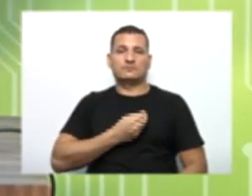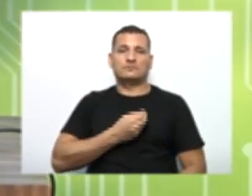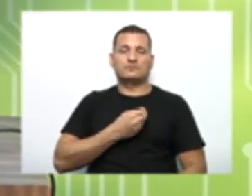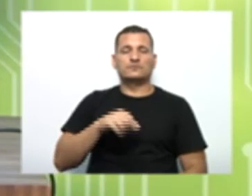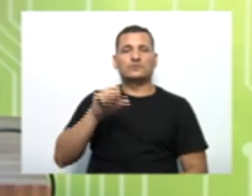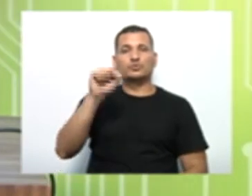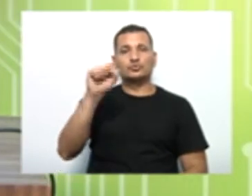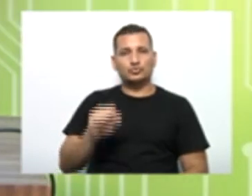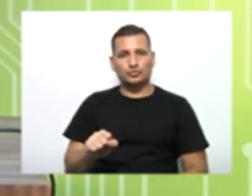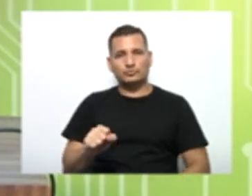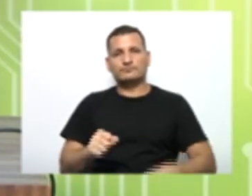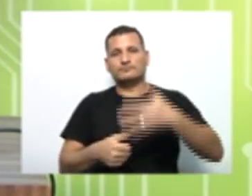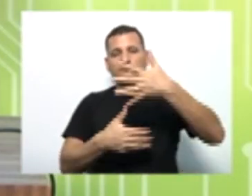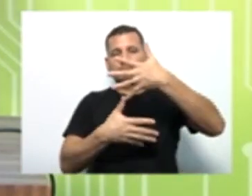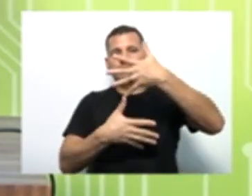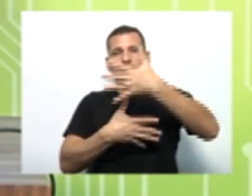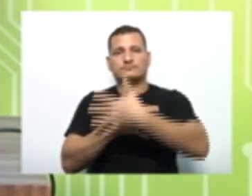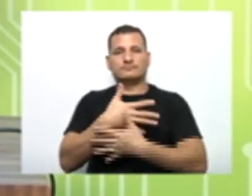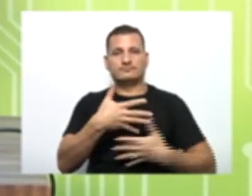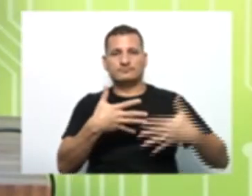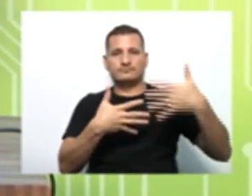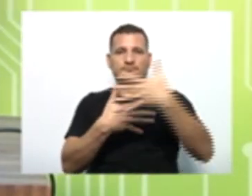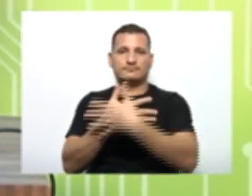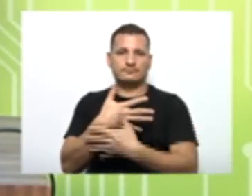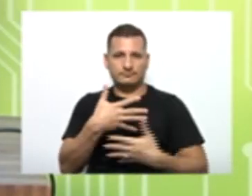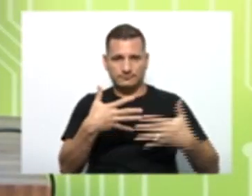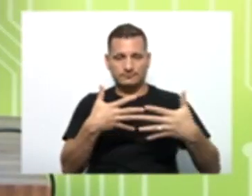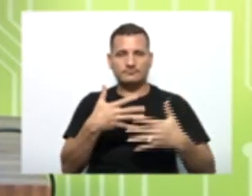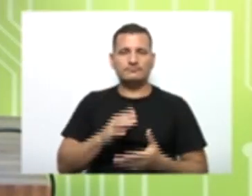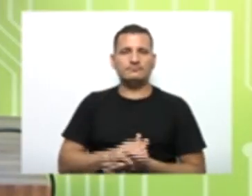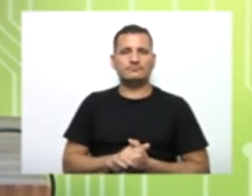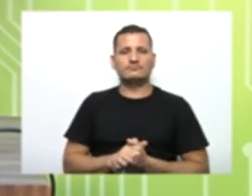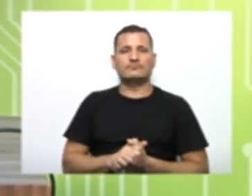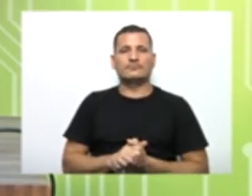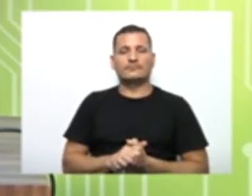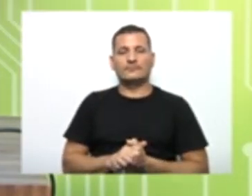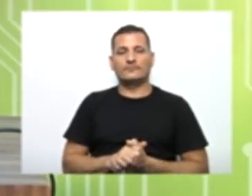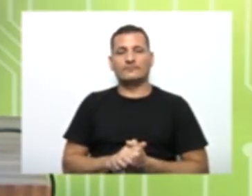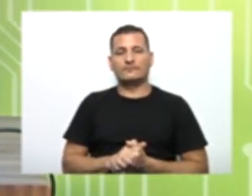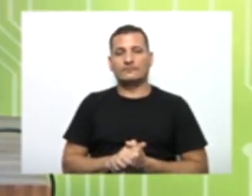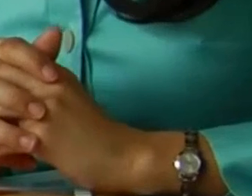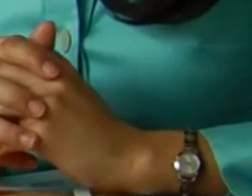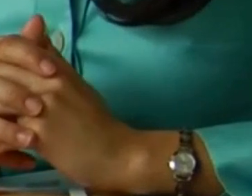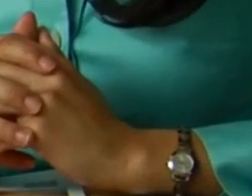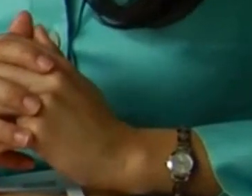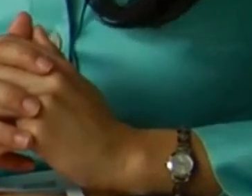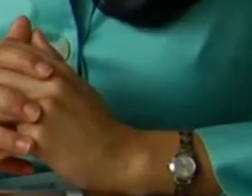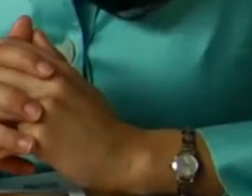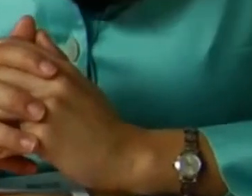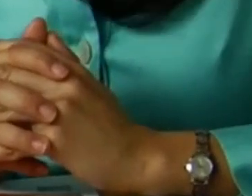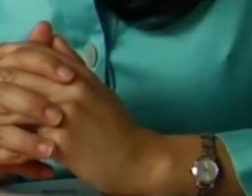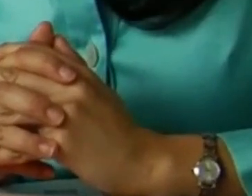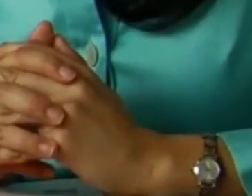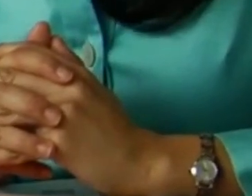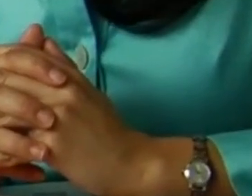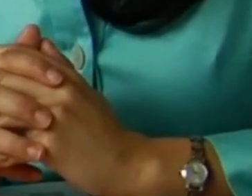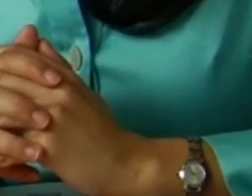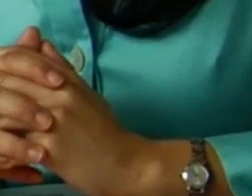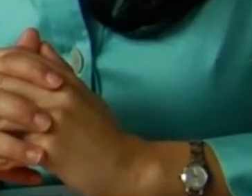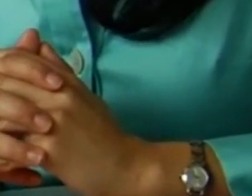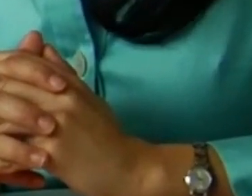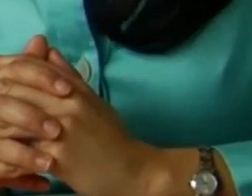espaços legitimados de participação, né, de decisão política. Nós que vivemos na cidade temos um acesso mais fácil às políticas